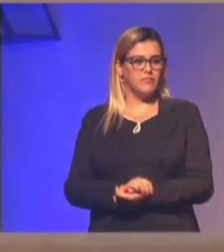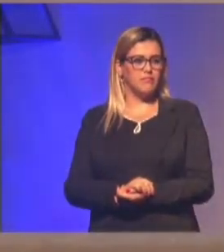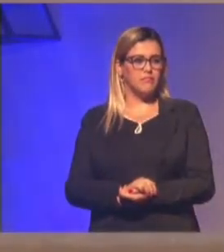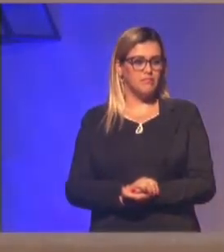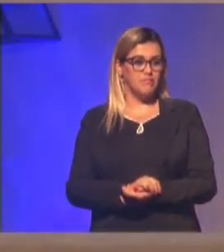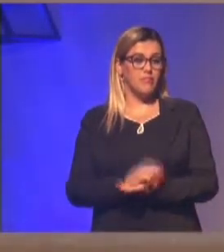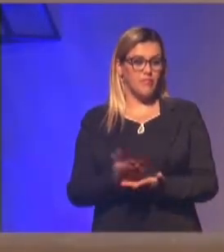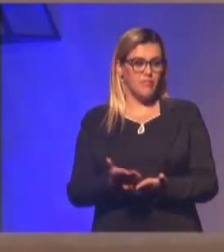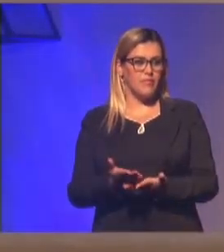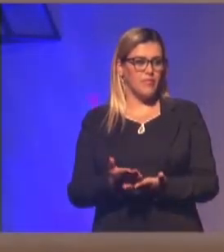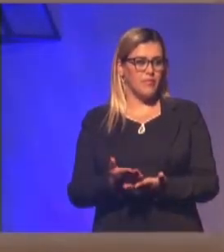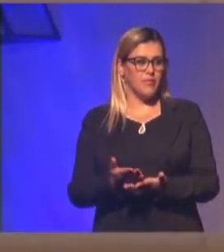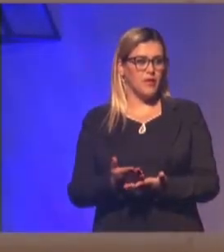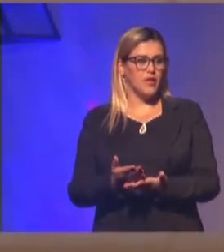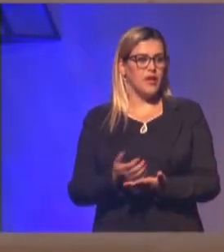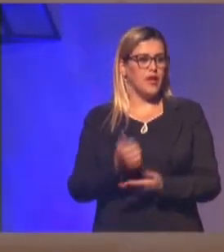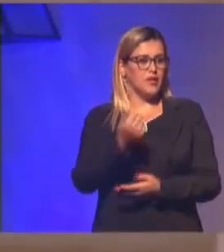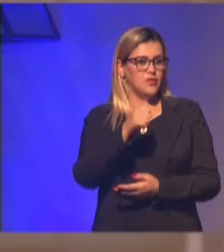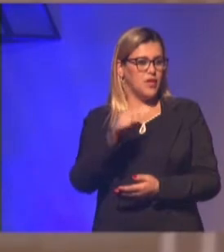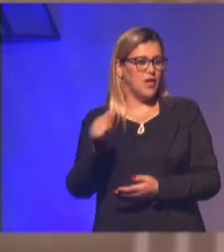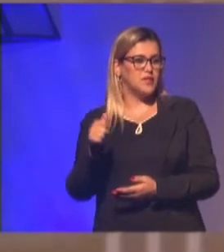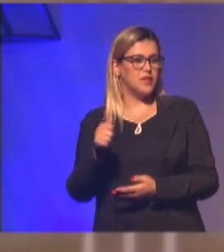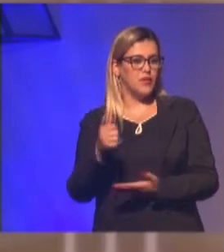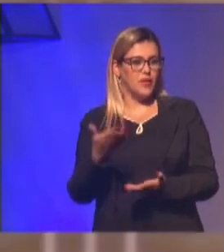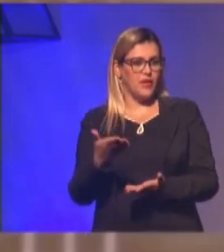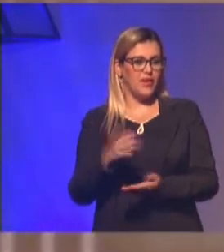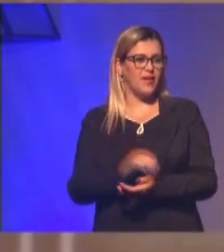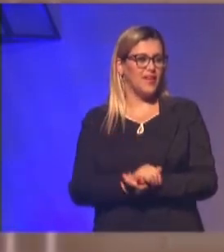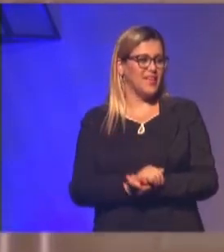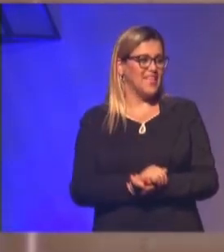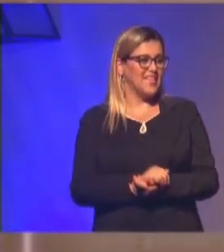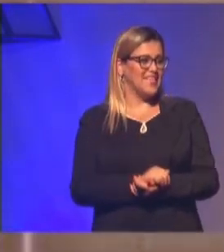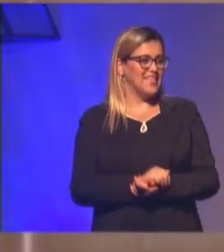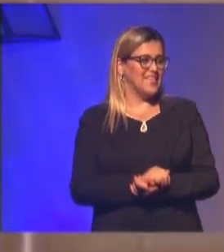Primeiramente, falando em nome da Abrafito, isso não conta no meu tempo não, hein?